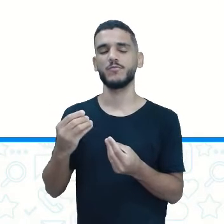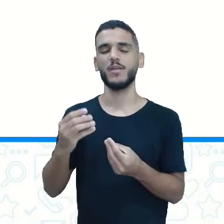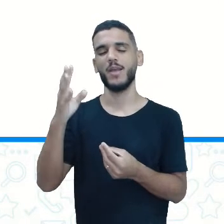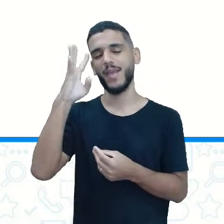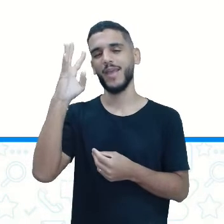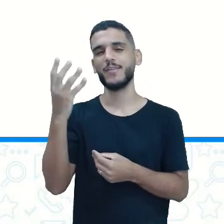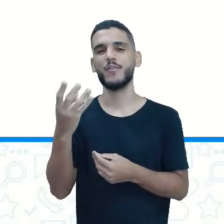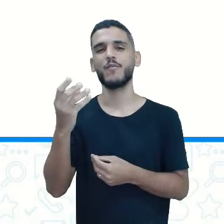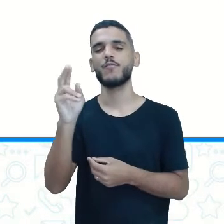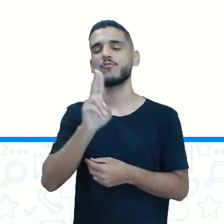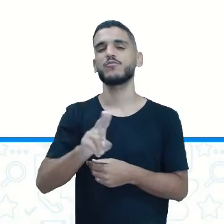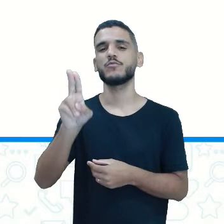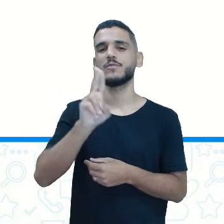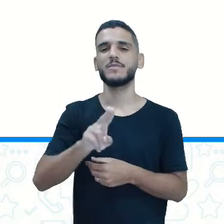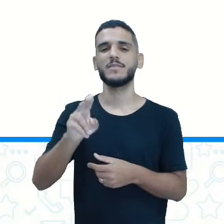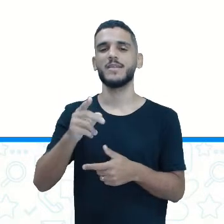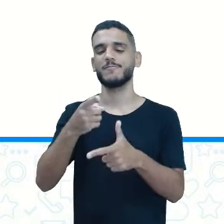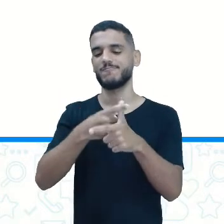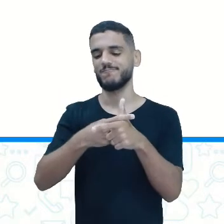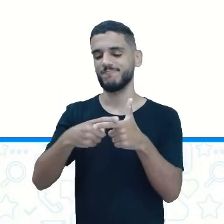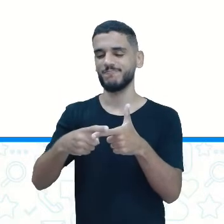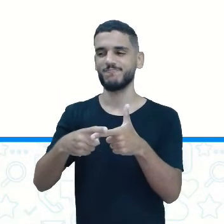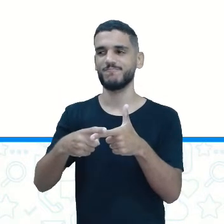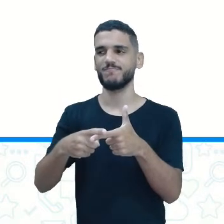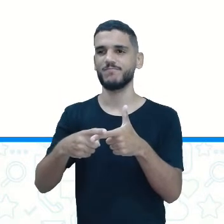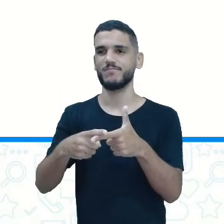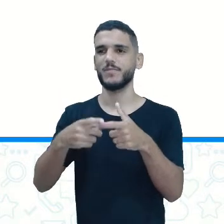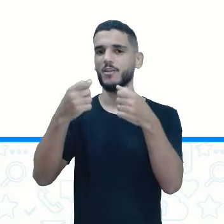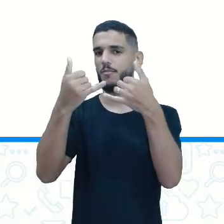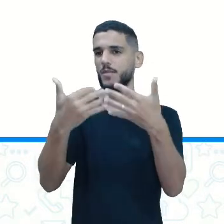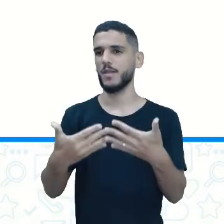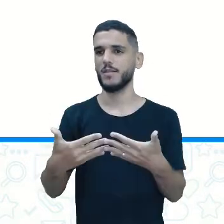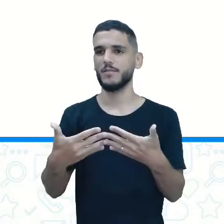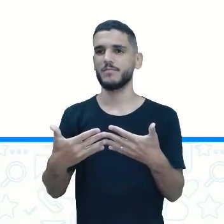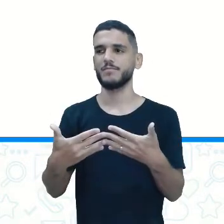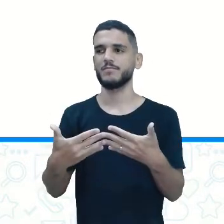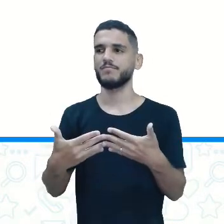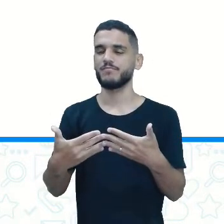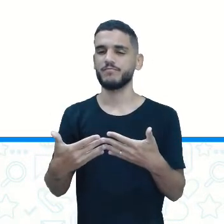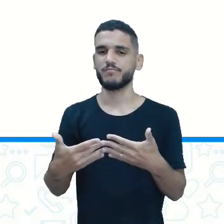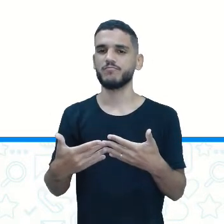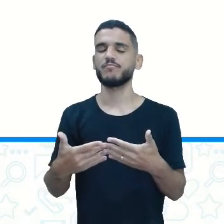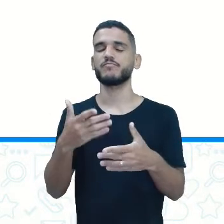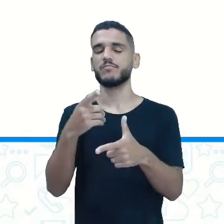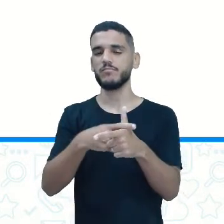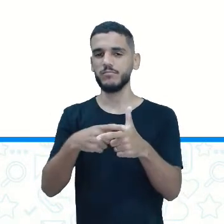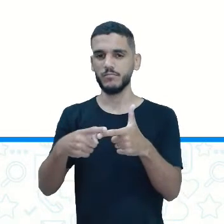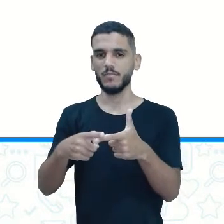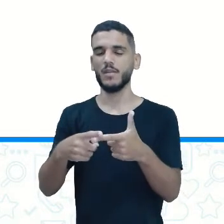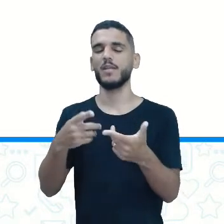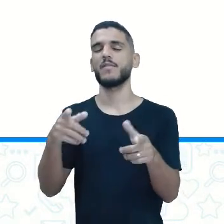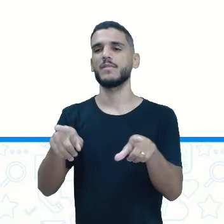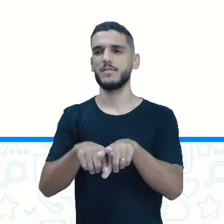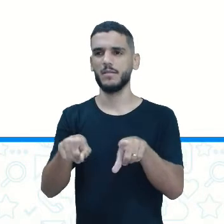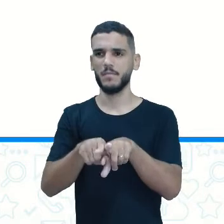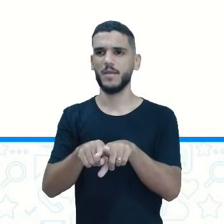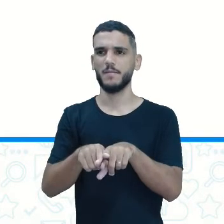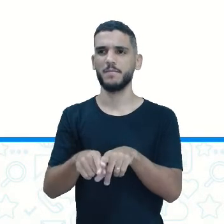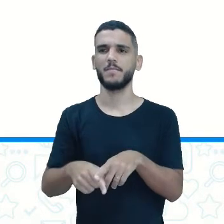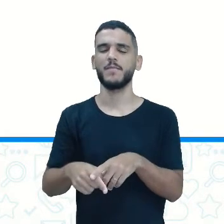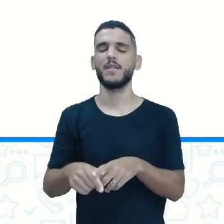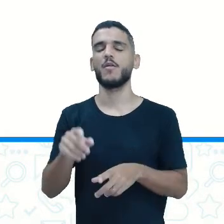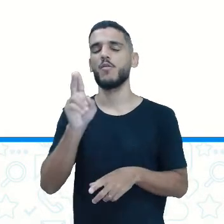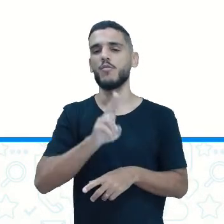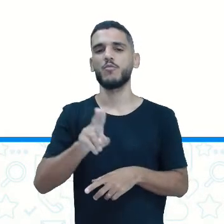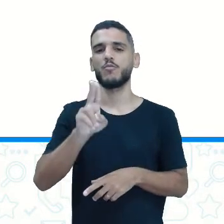algoritmo da divisão? Quando a gente fala aqui em metade, a gente está falando também da divisão, né? Então, a gente vai usar o